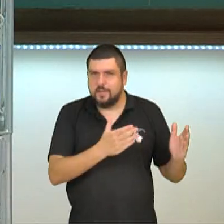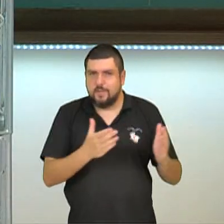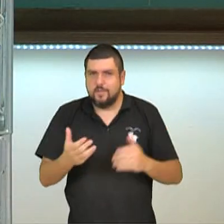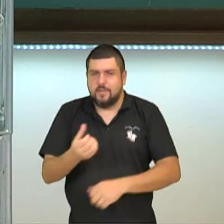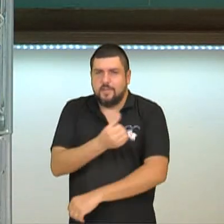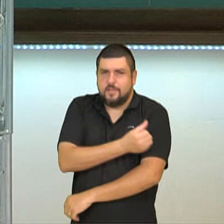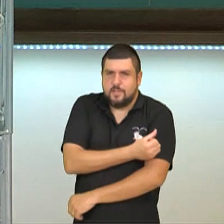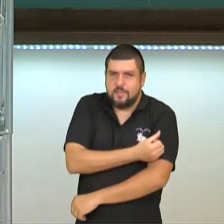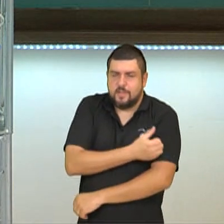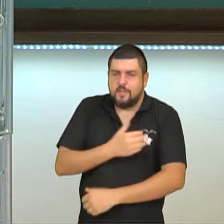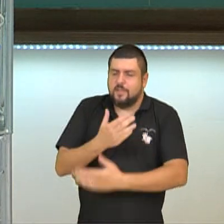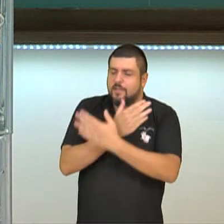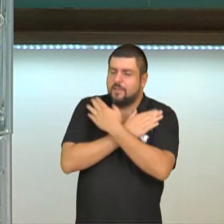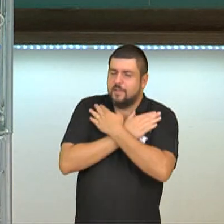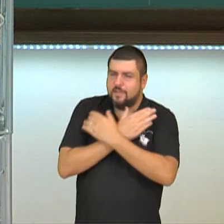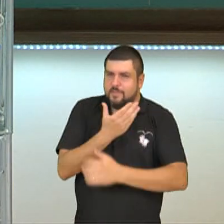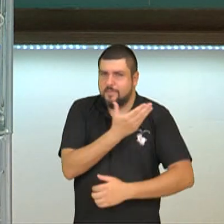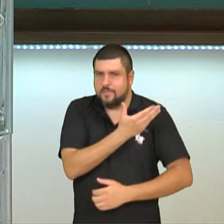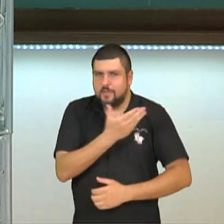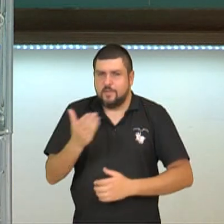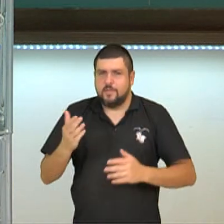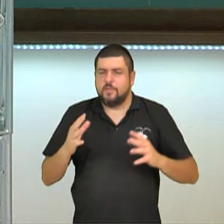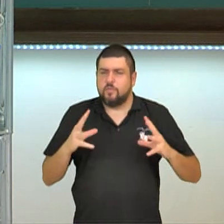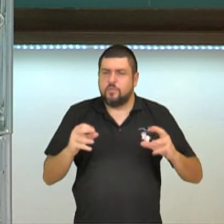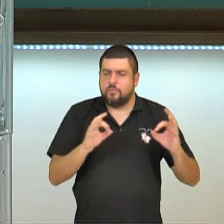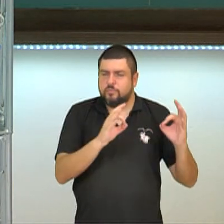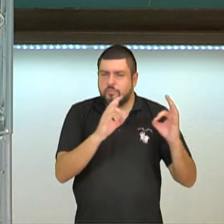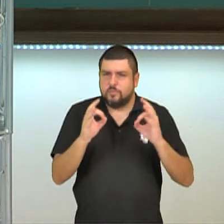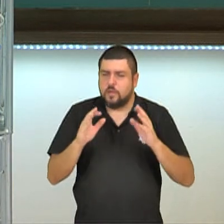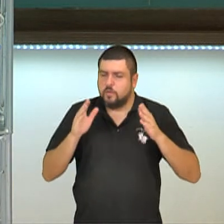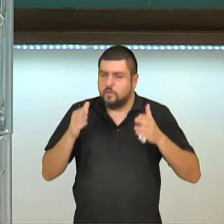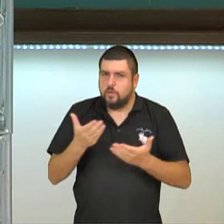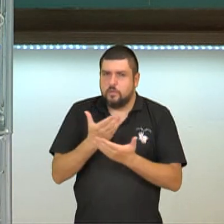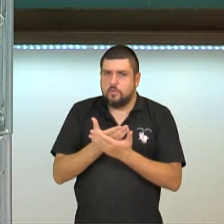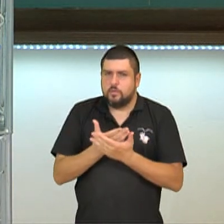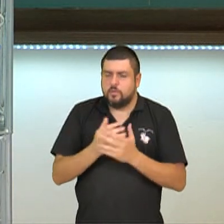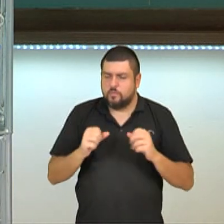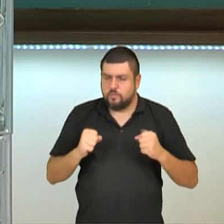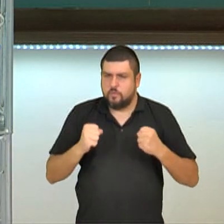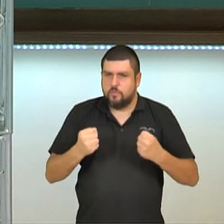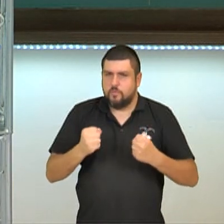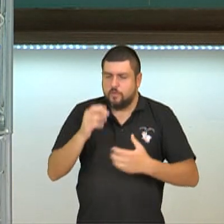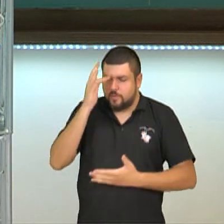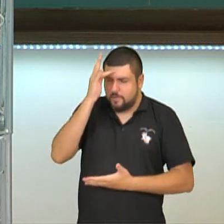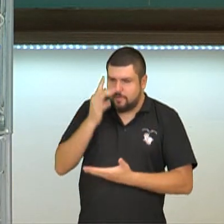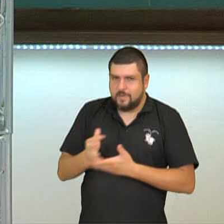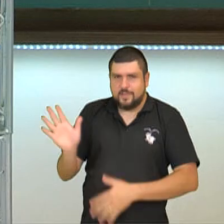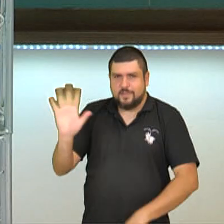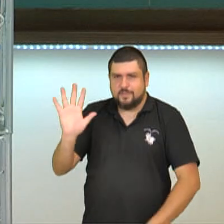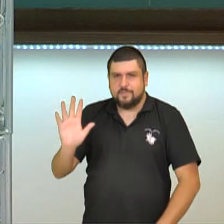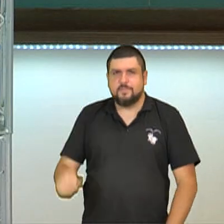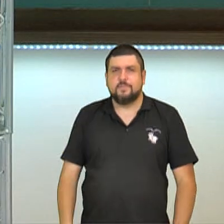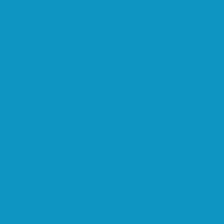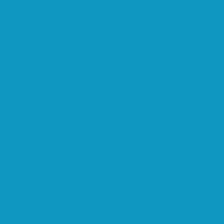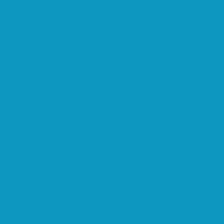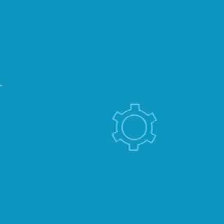aquele abração do São Roberto, a todo mundo do Paraná. Foco nos estudos, força, fé no coração. Até a próxima!